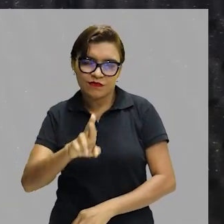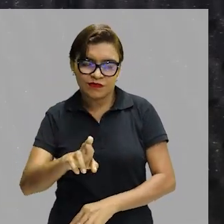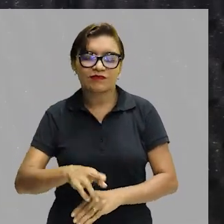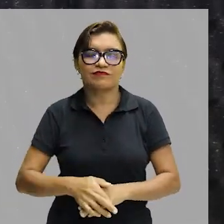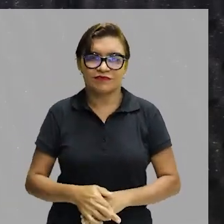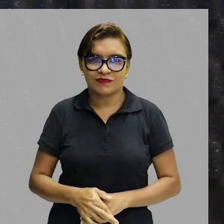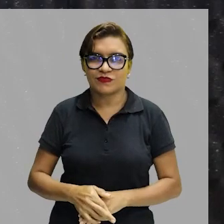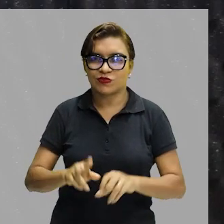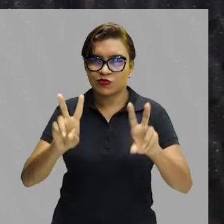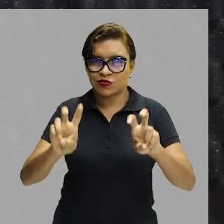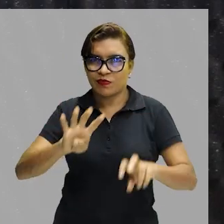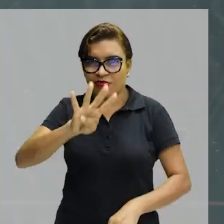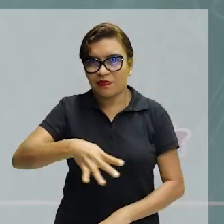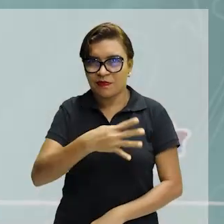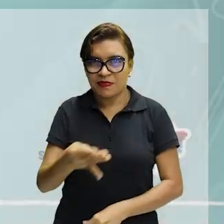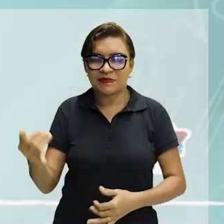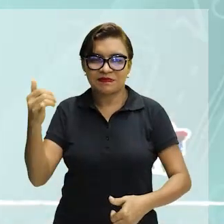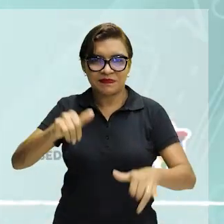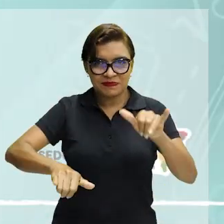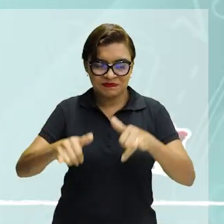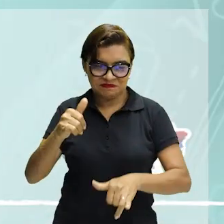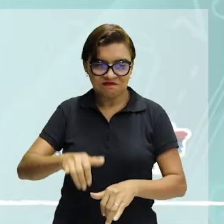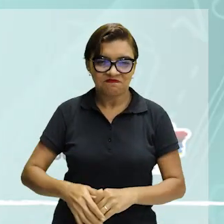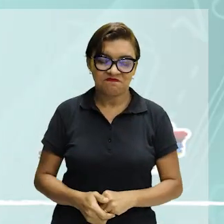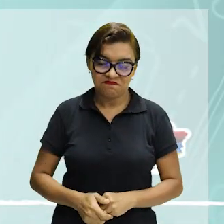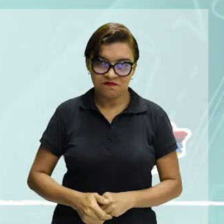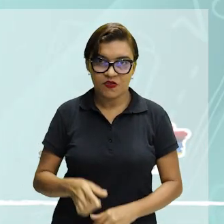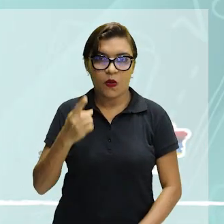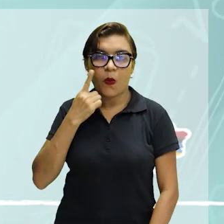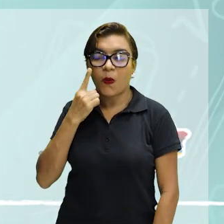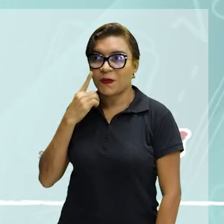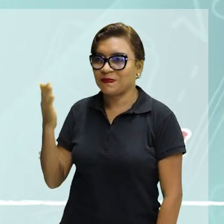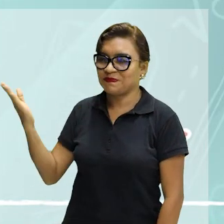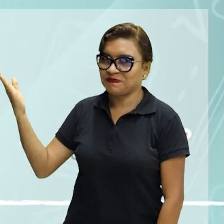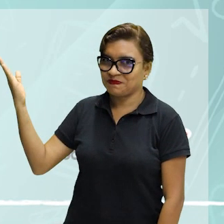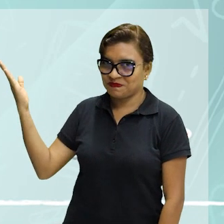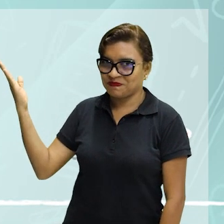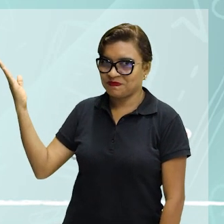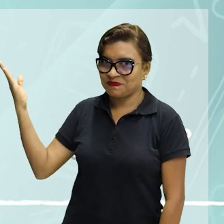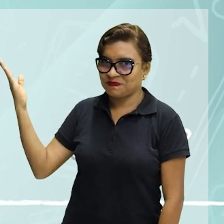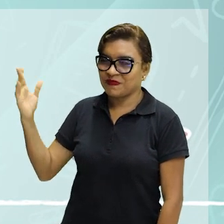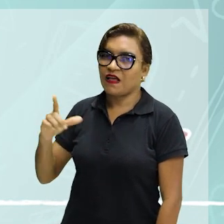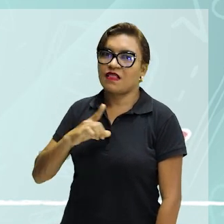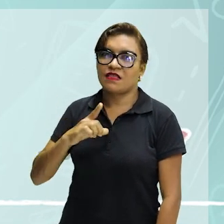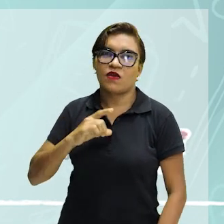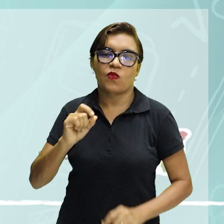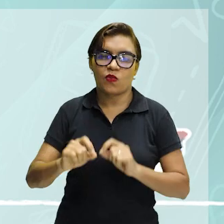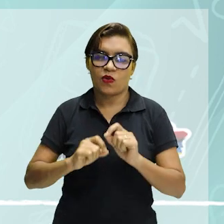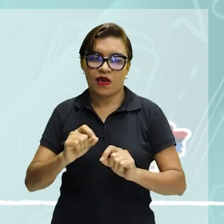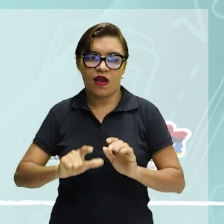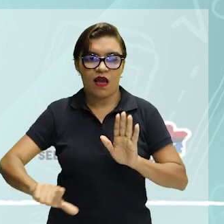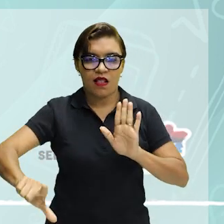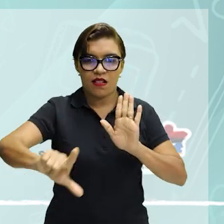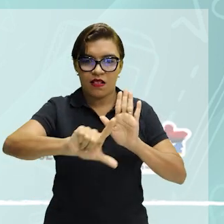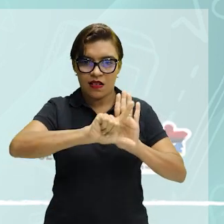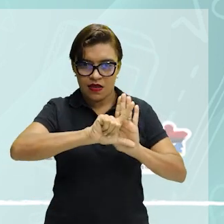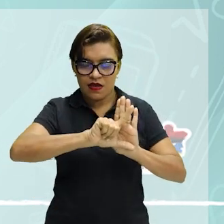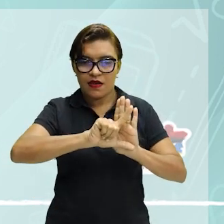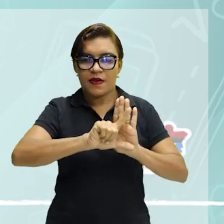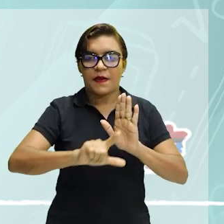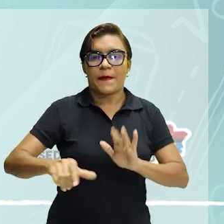à tabela periódica. Vamos lá? Bom, a tabela periódica ela está baseada na Lei Periódica